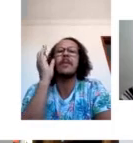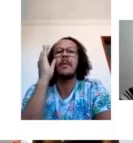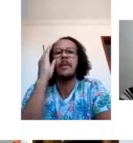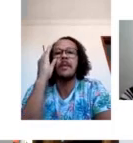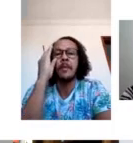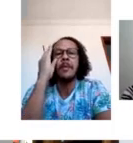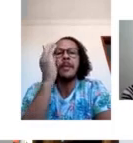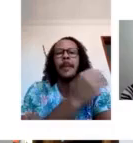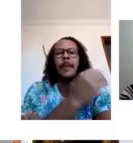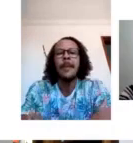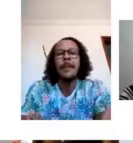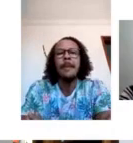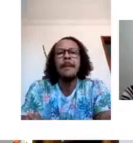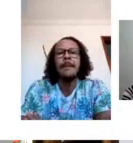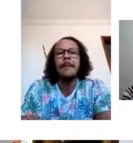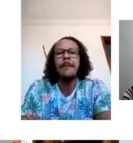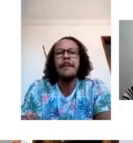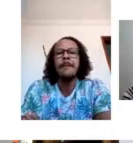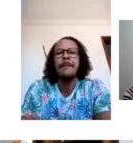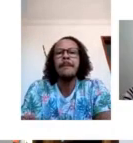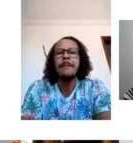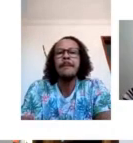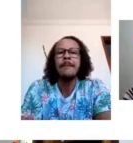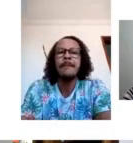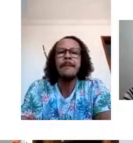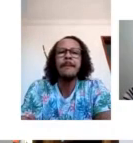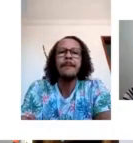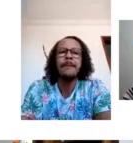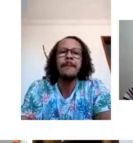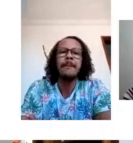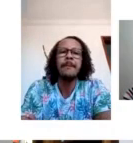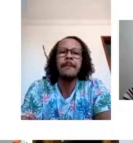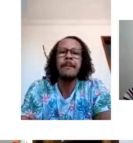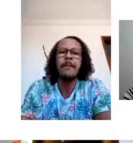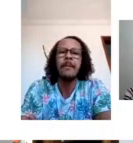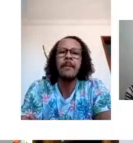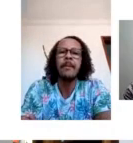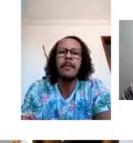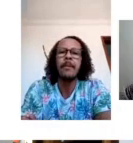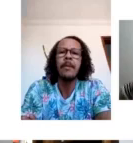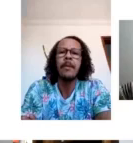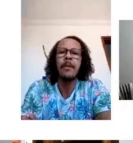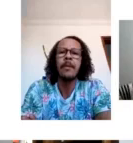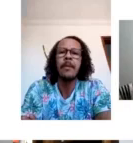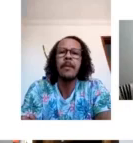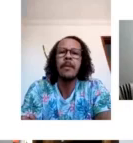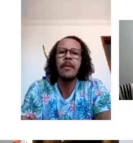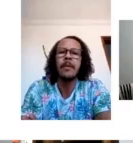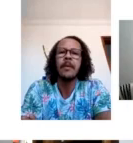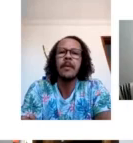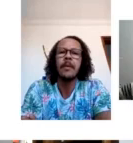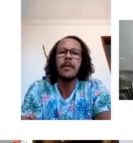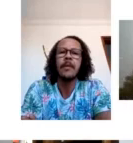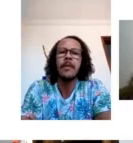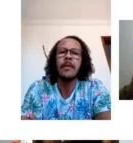também. Num segundo momento, se não me engano, a partir de outubro, a gente planejou um segundo tipo de oficina,